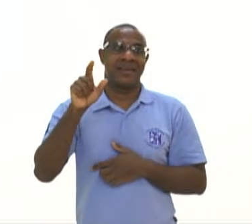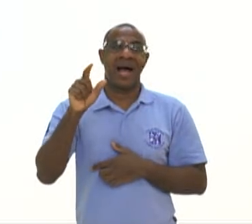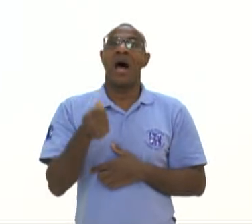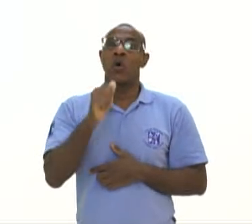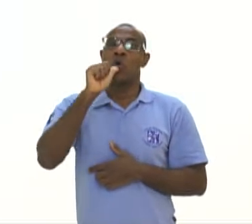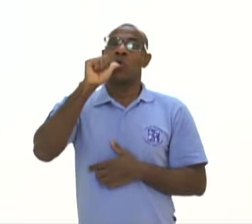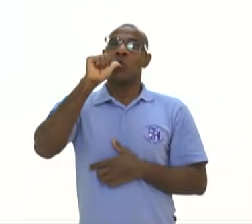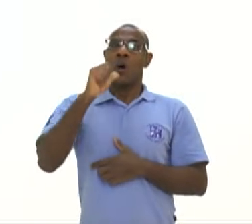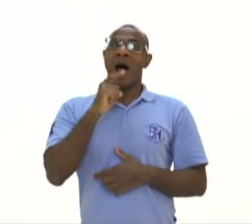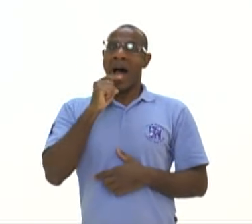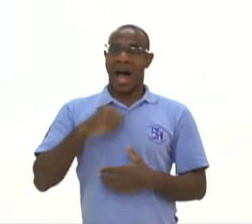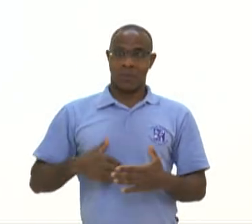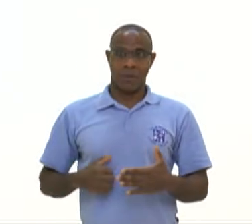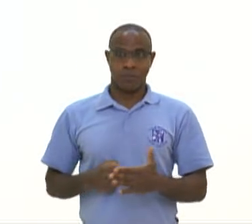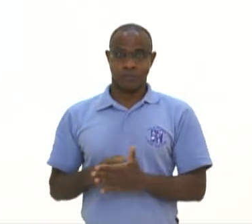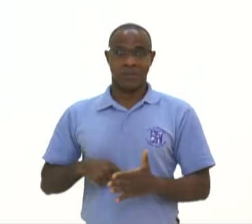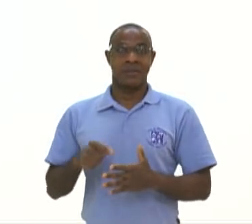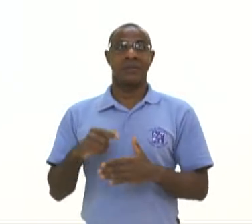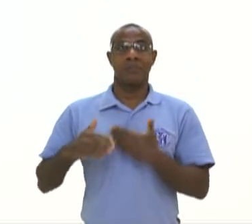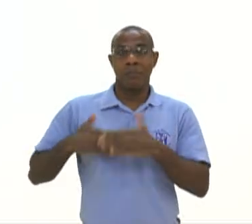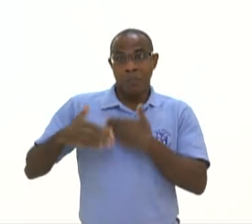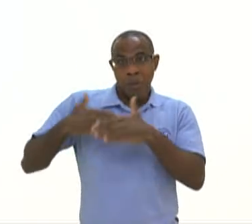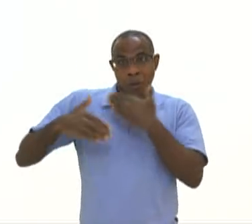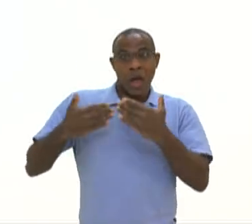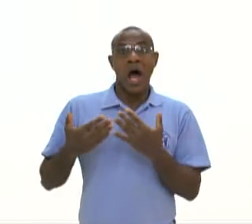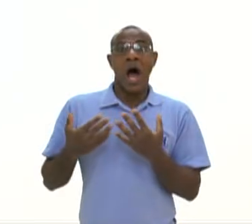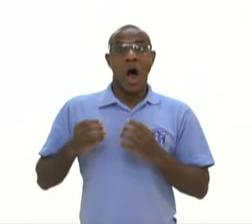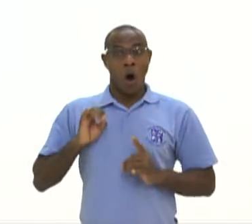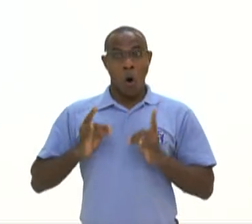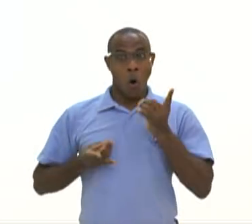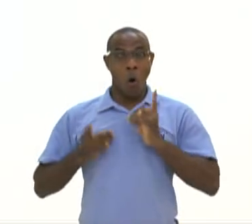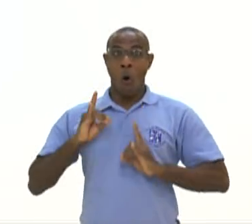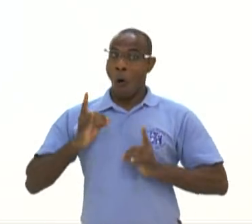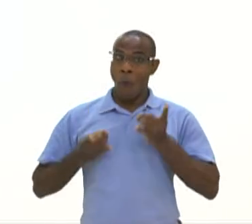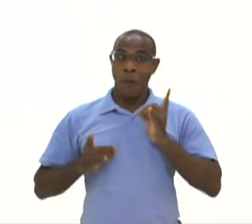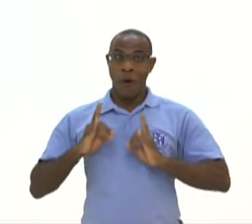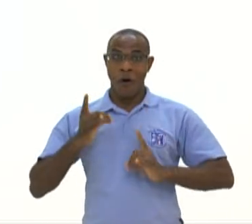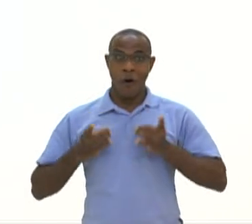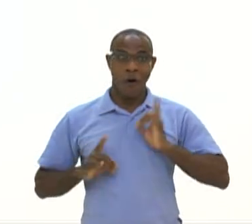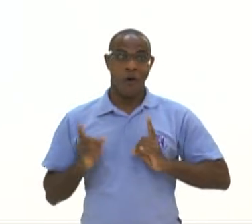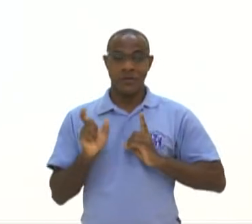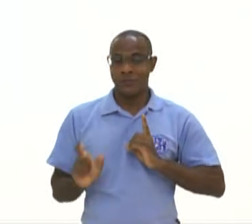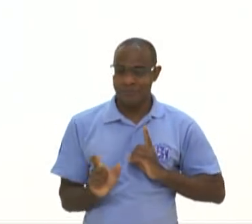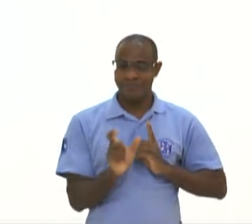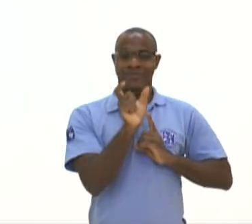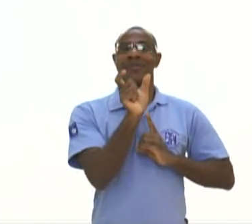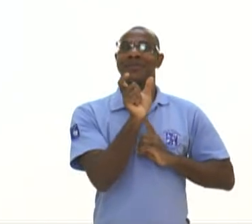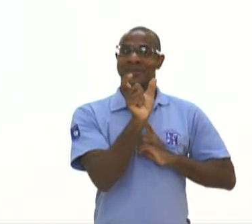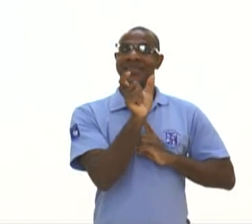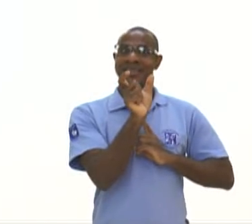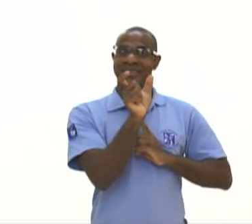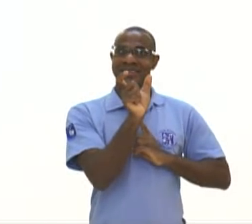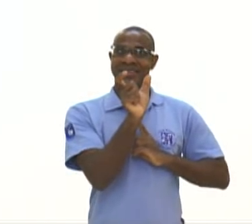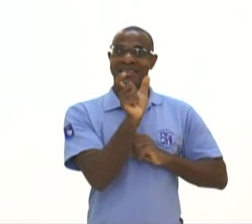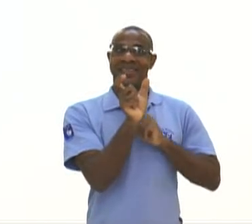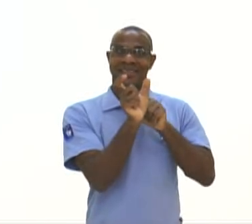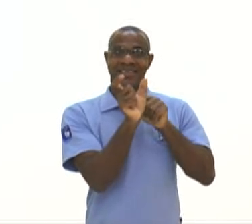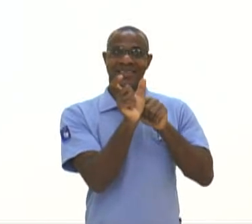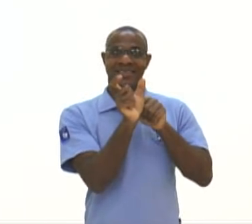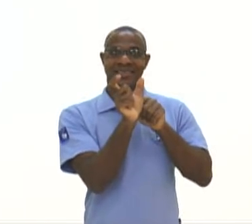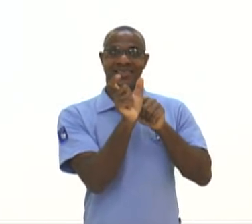que vai encaixar. A produção desse hormônio, aí você vai completar aqui também, né? Se ela